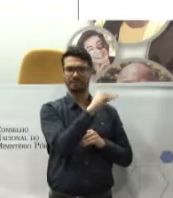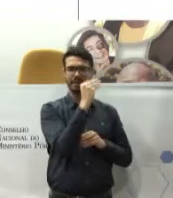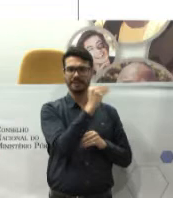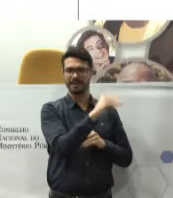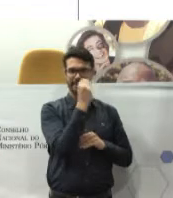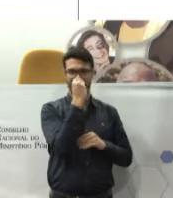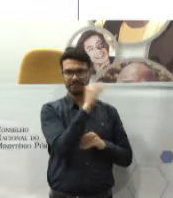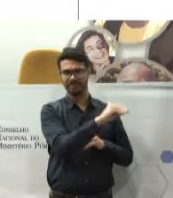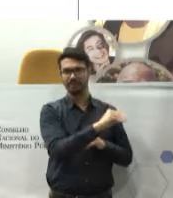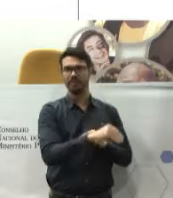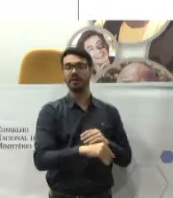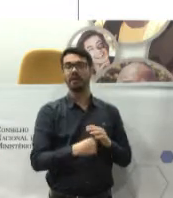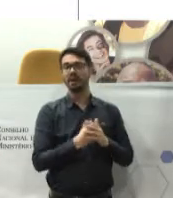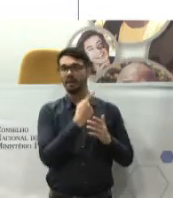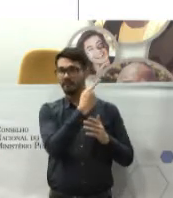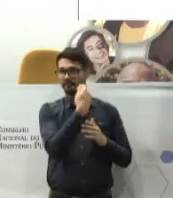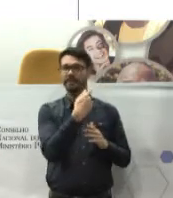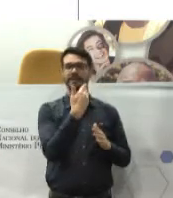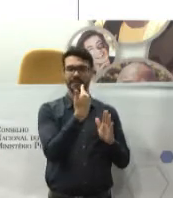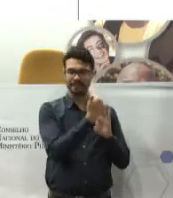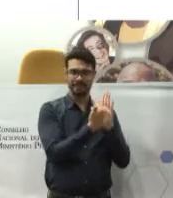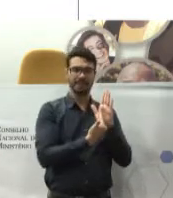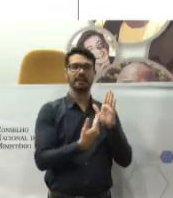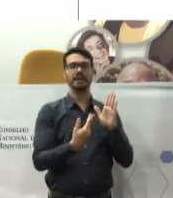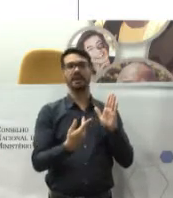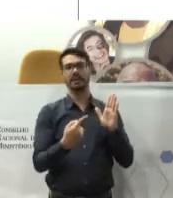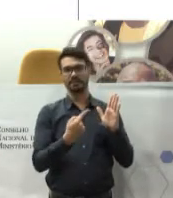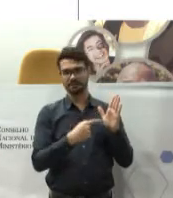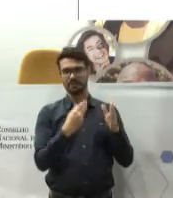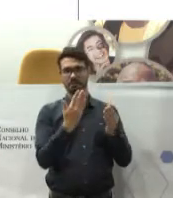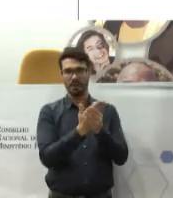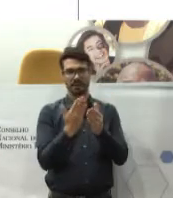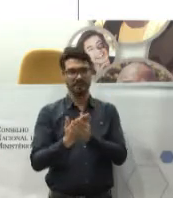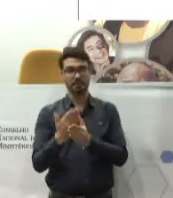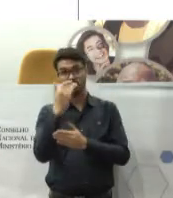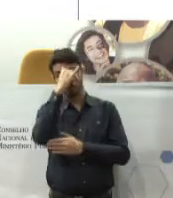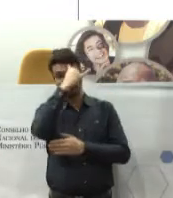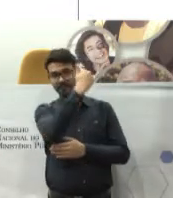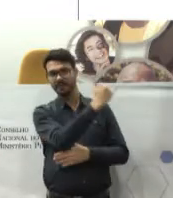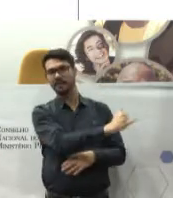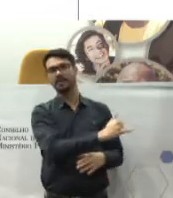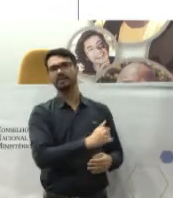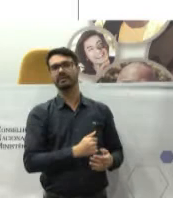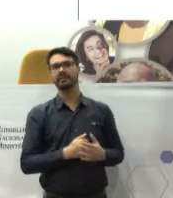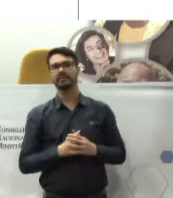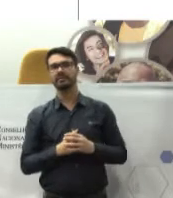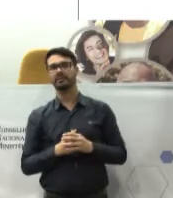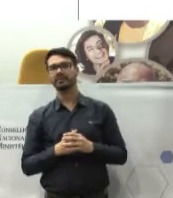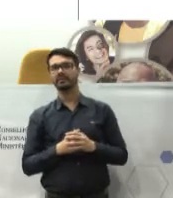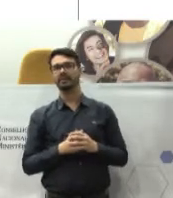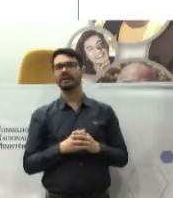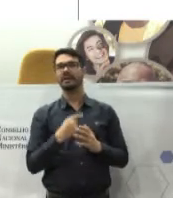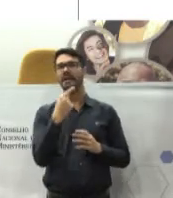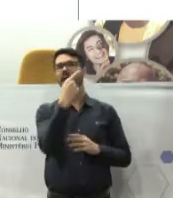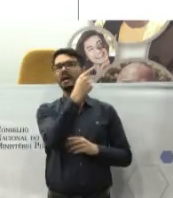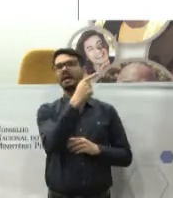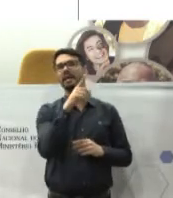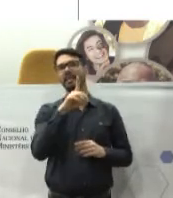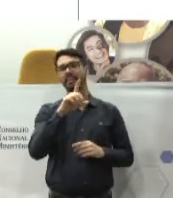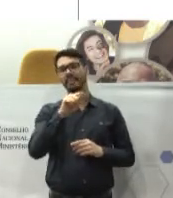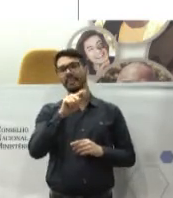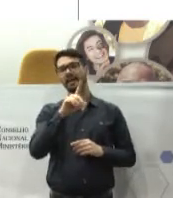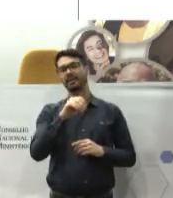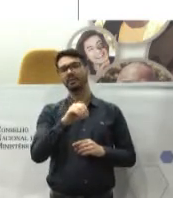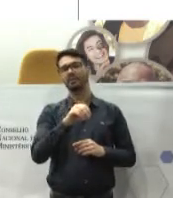A gente tem que trabalhar nisso para produzir saúde e menos judicialização. Questão: inexistência de esgoto e água limpa. É o dado do BNDES, né? Metade